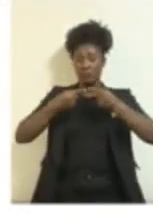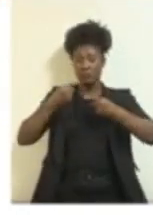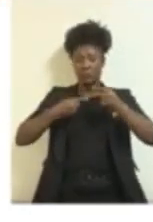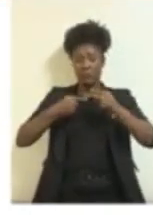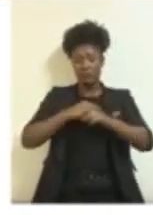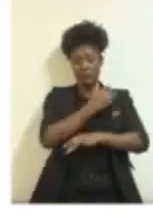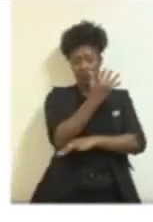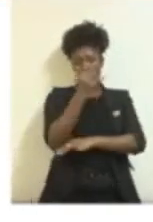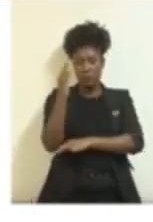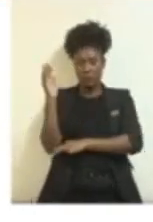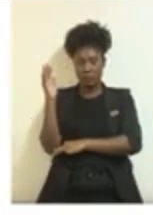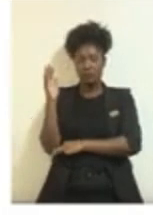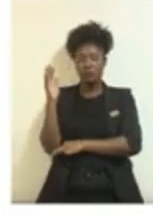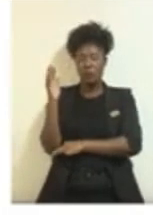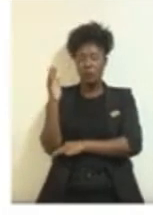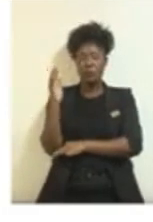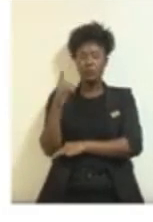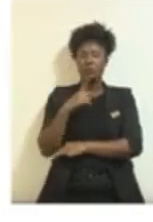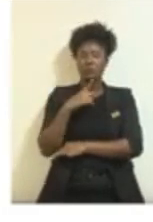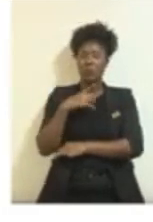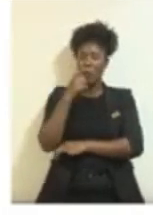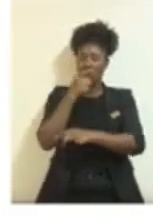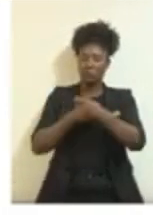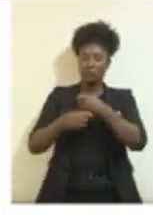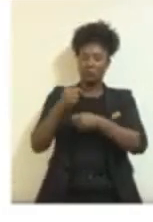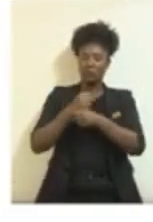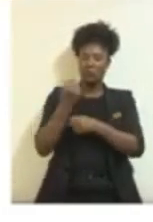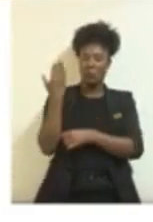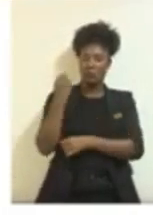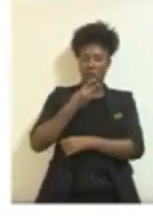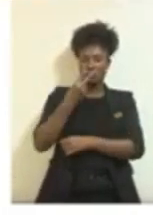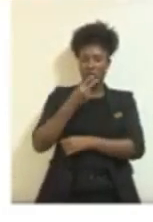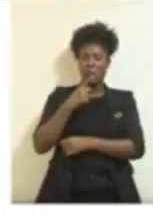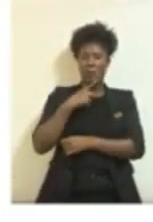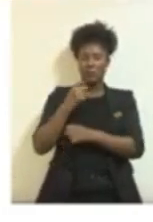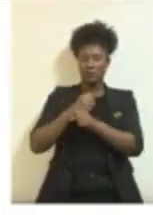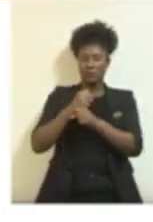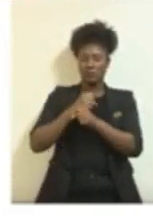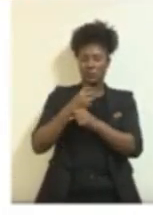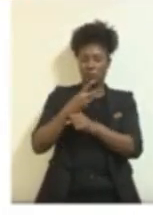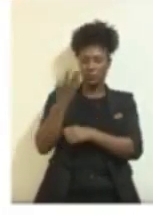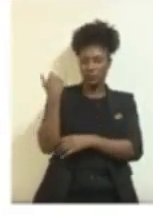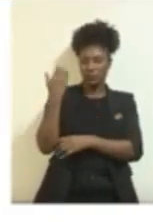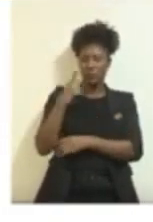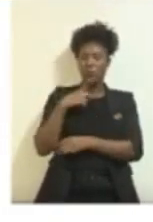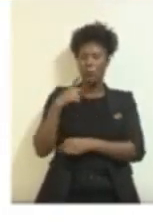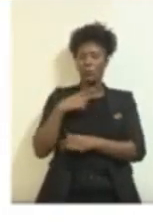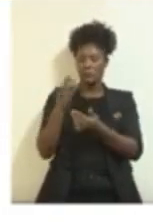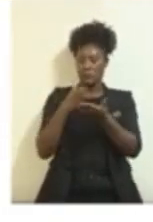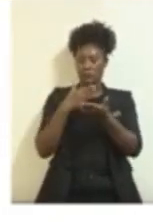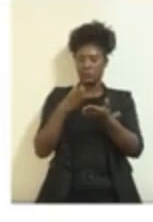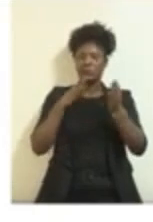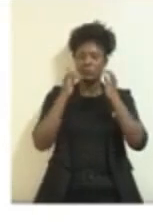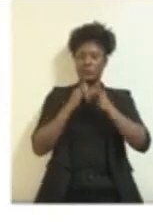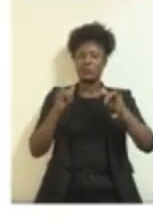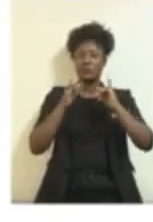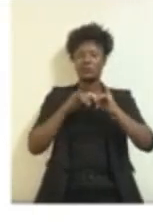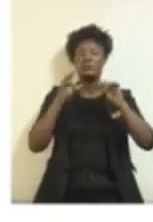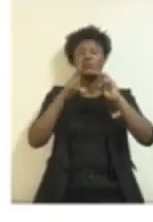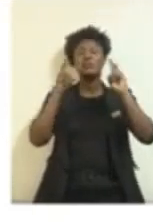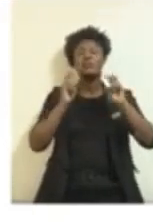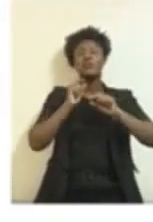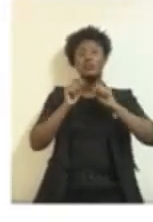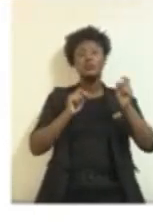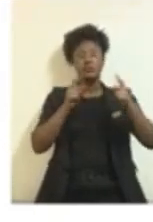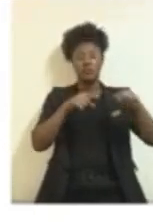né? Saiu, acho que 2 anos atrás, esse artigo na Science sobre essa questão especificamente para a vegetação campestre,